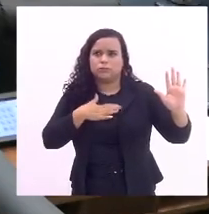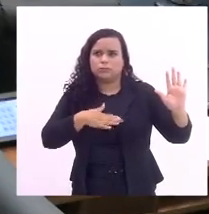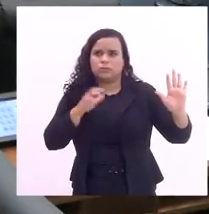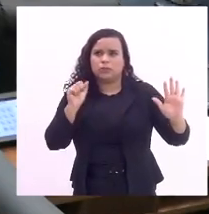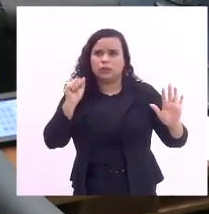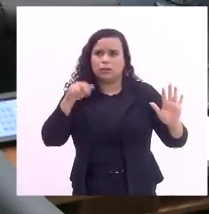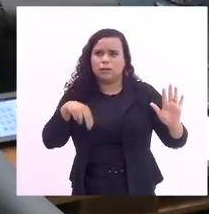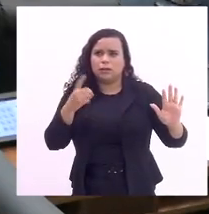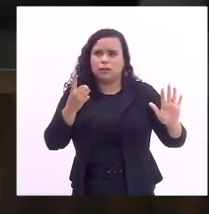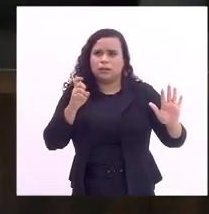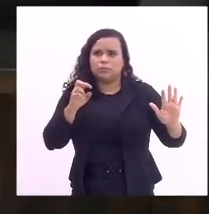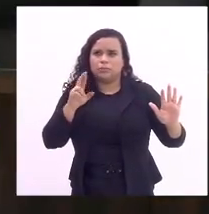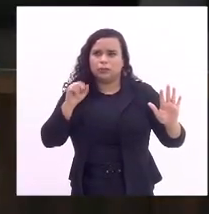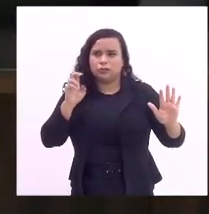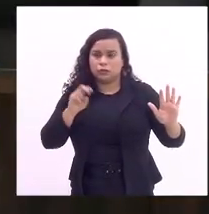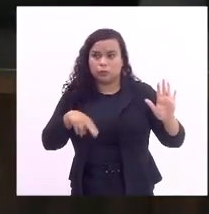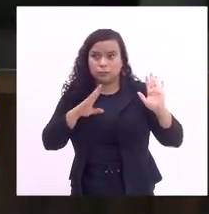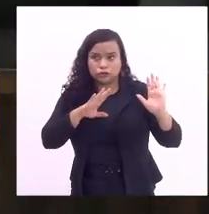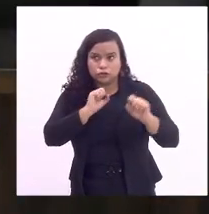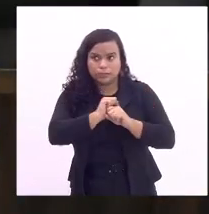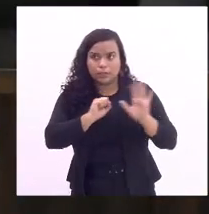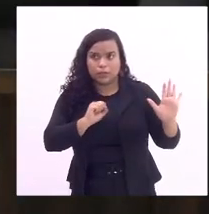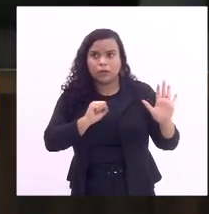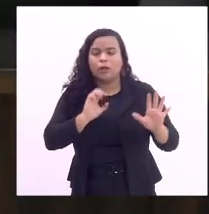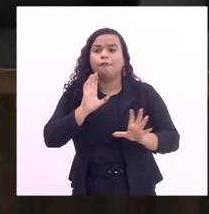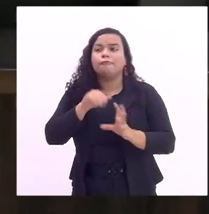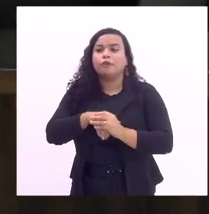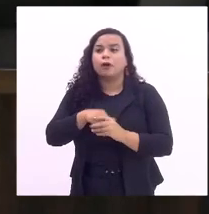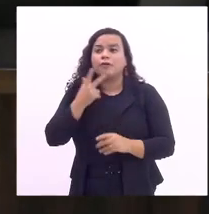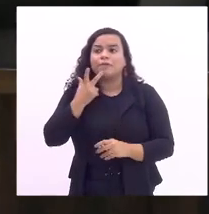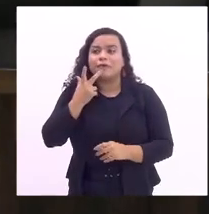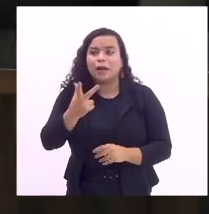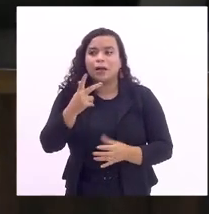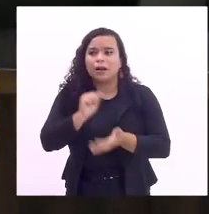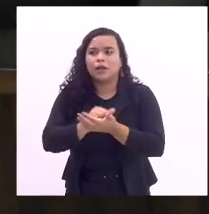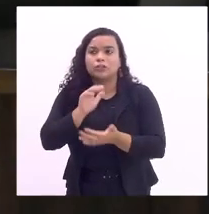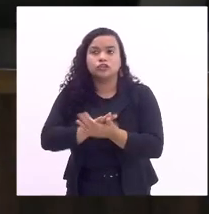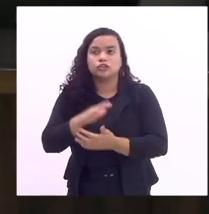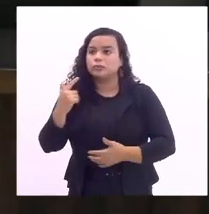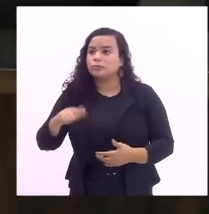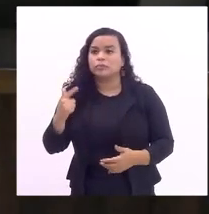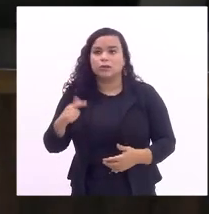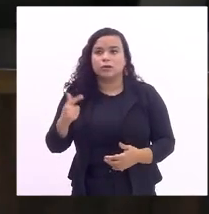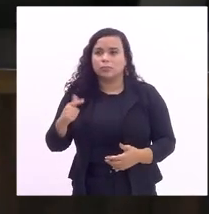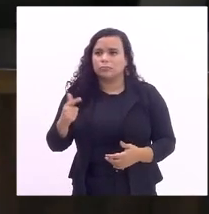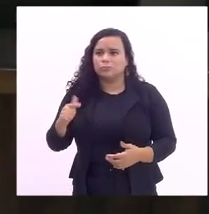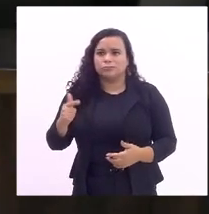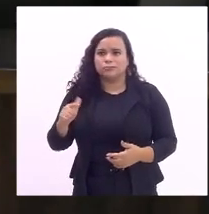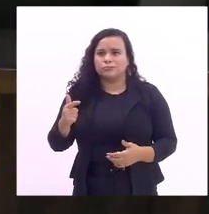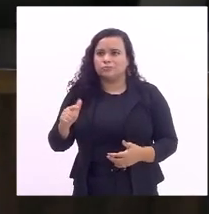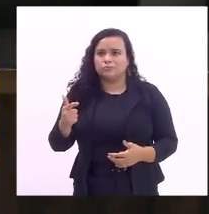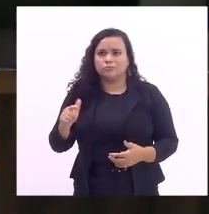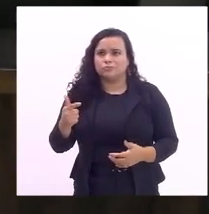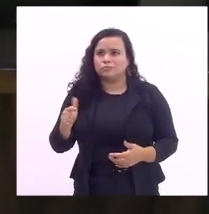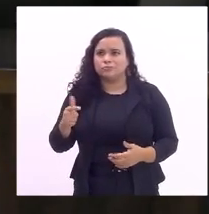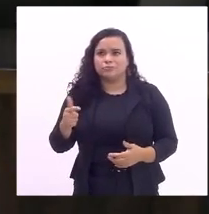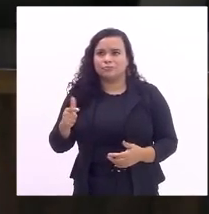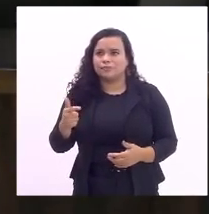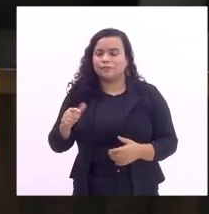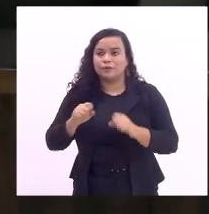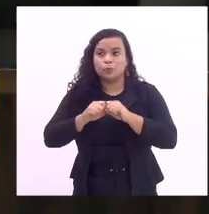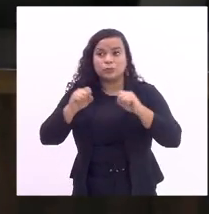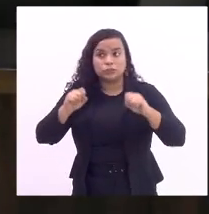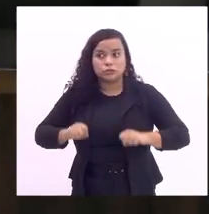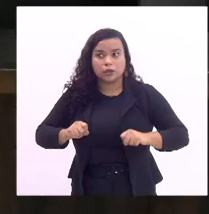Anderson, votar falado não registra o voto. Não vale, é o contrário.